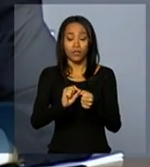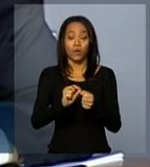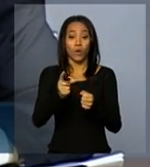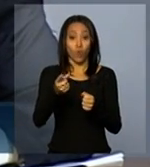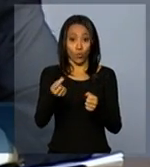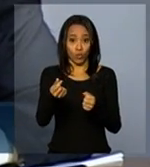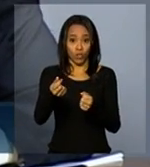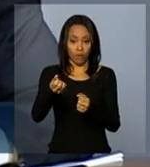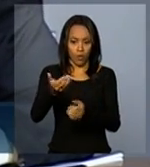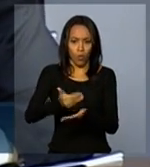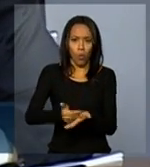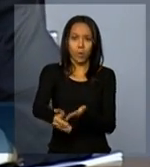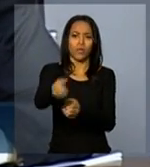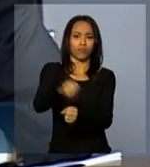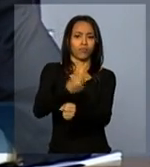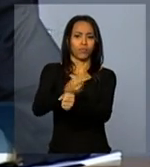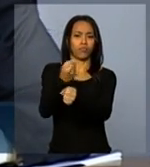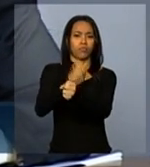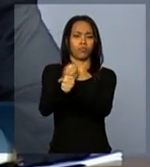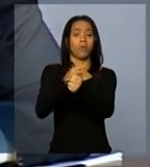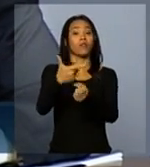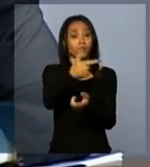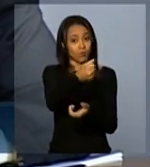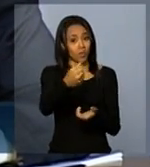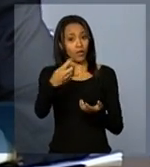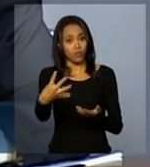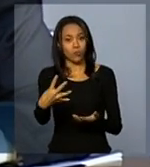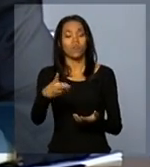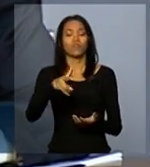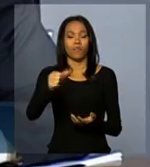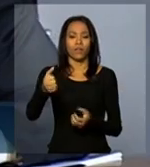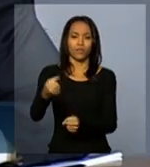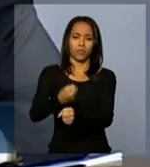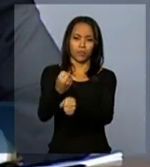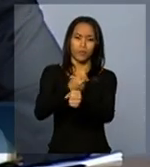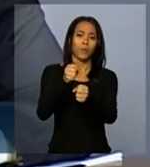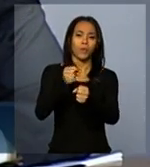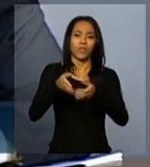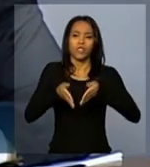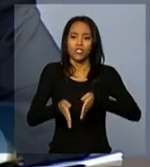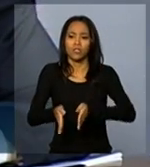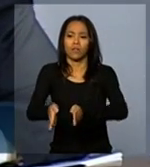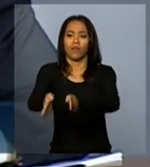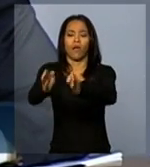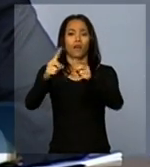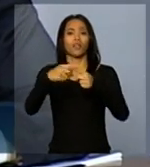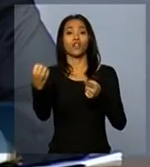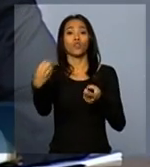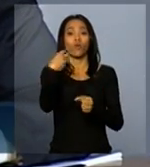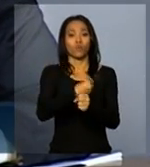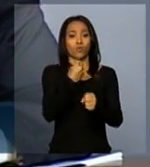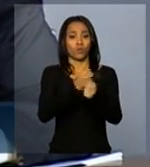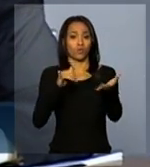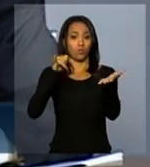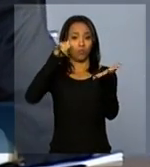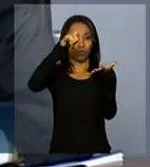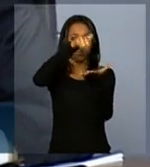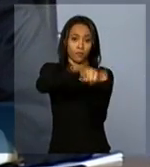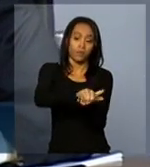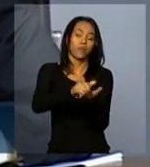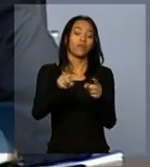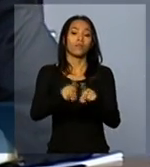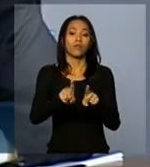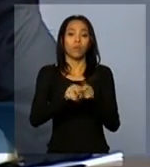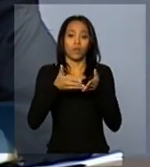ocorrerá agora em 2014. Então, em 2014, nós vamos ter investimento em estradas, em novos aeroportos, deveremos ter